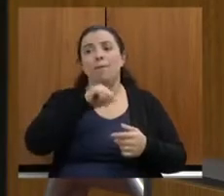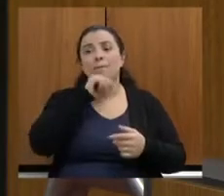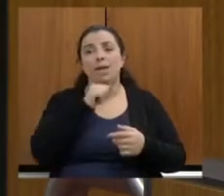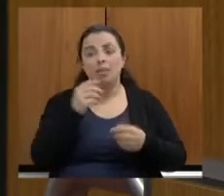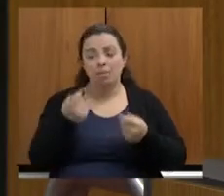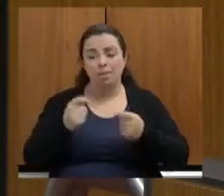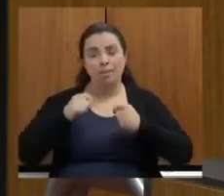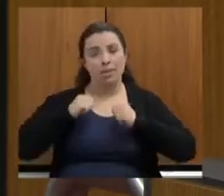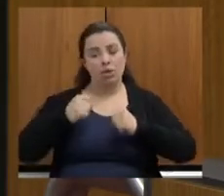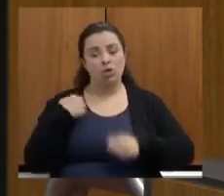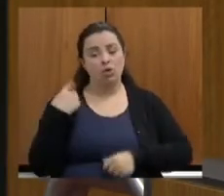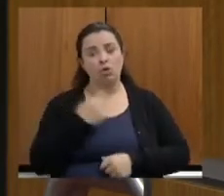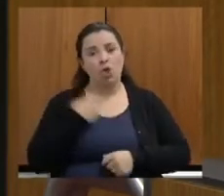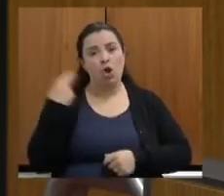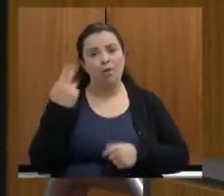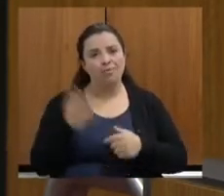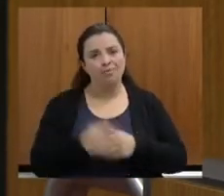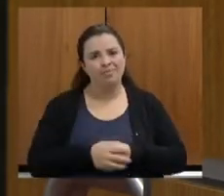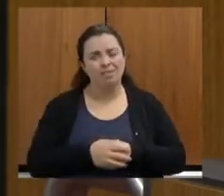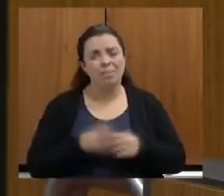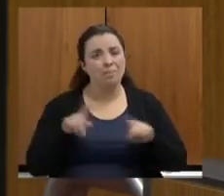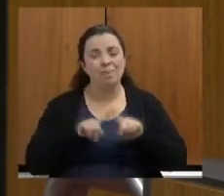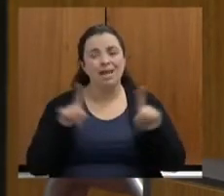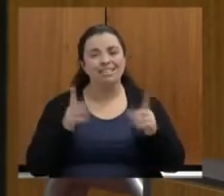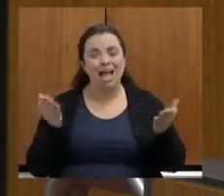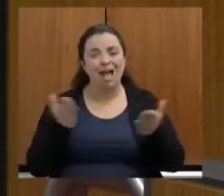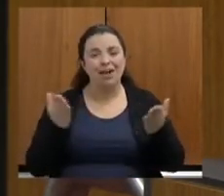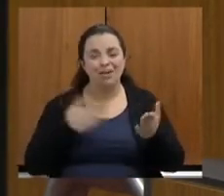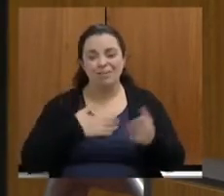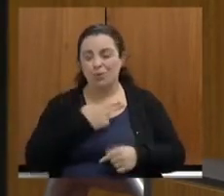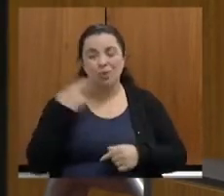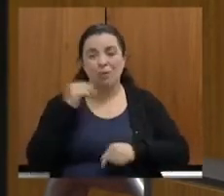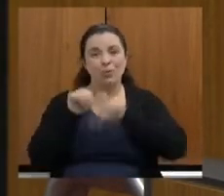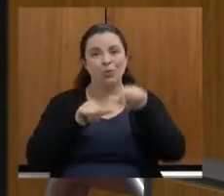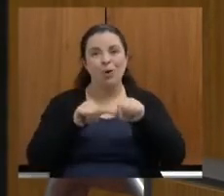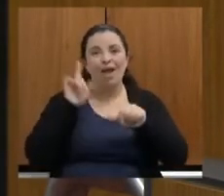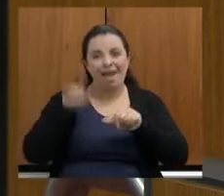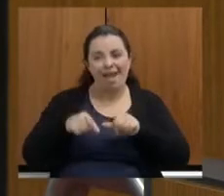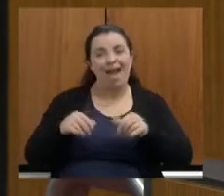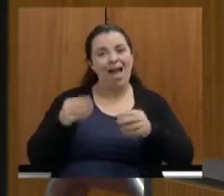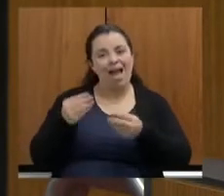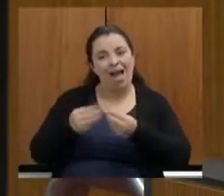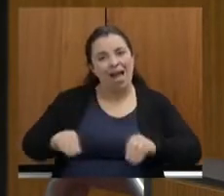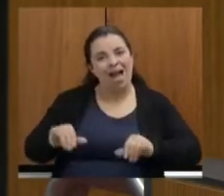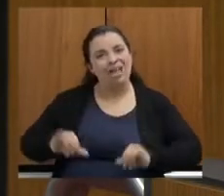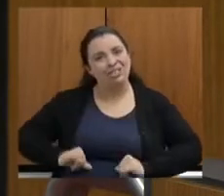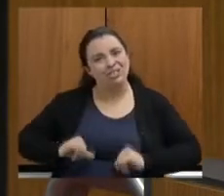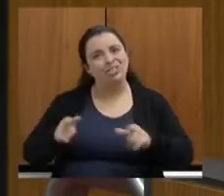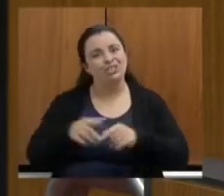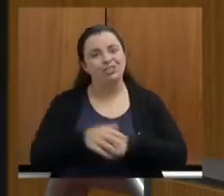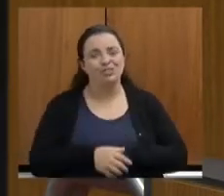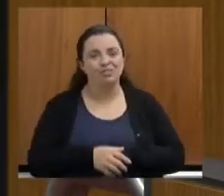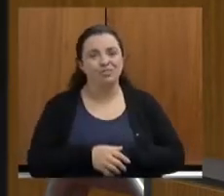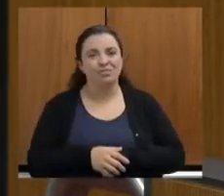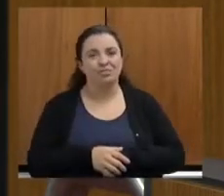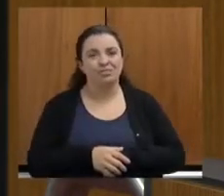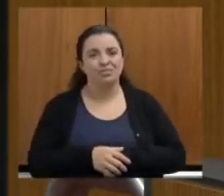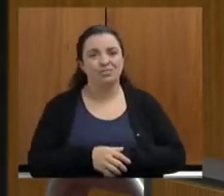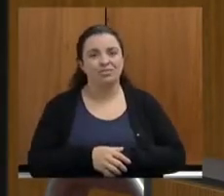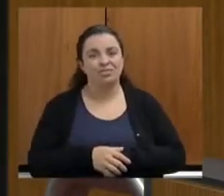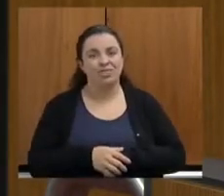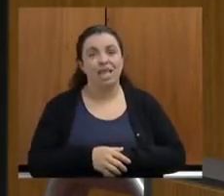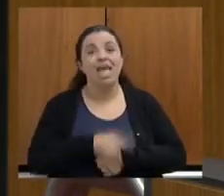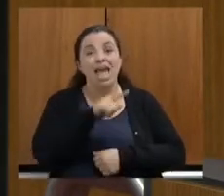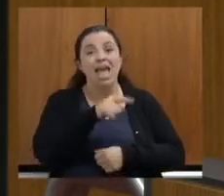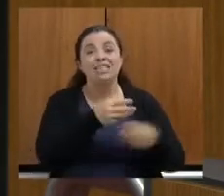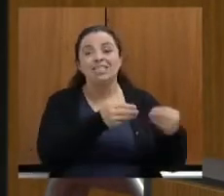trocado é tajado né Por atingido a fundação renova leva os documentos para gente assinar não tem o nosso nome tá lá